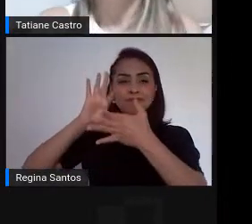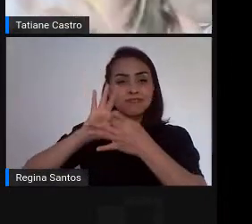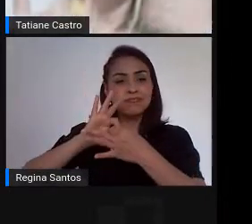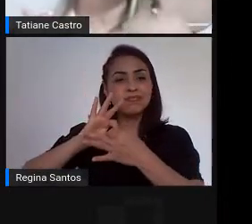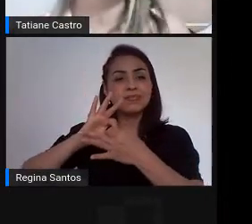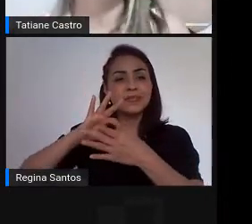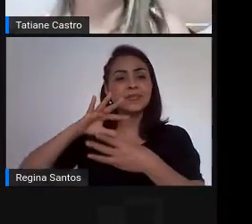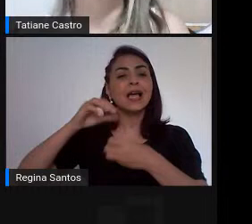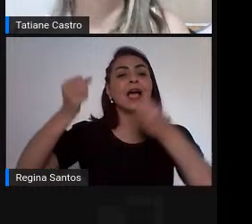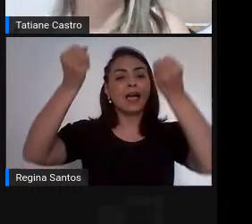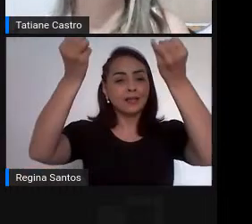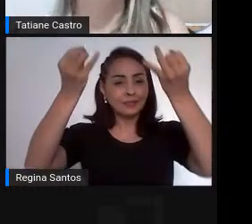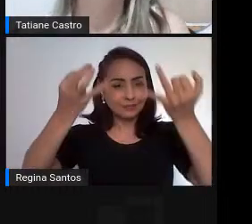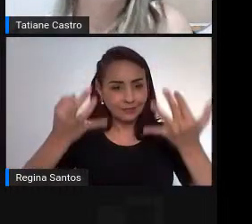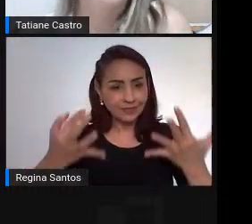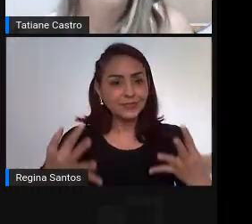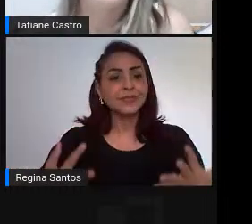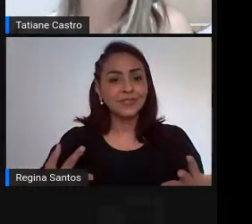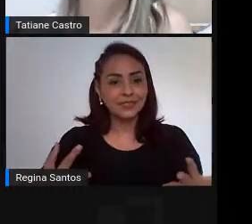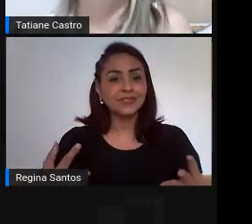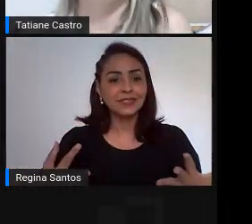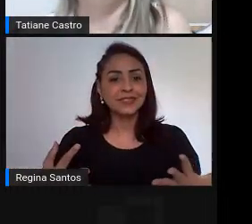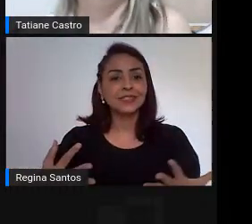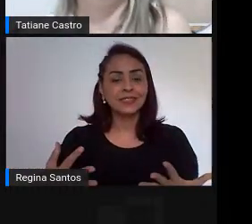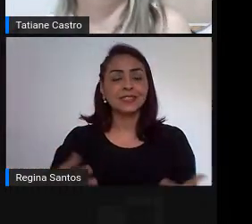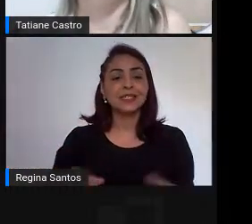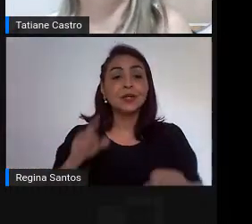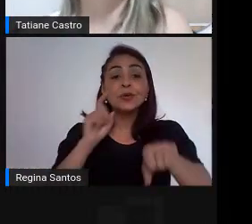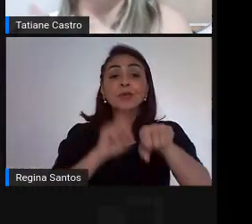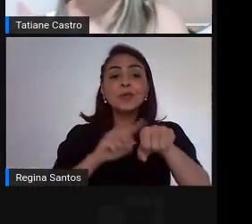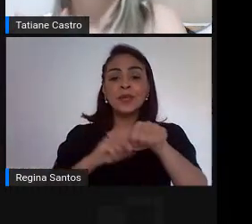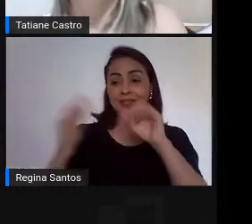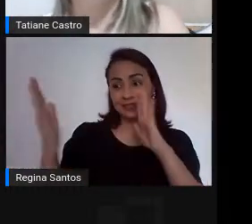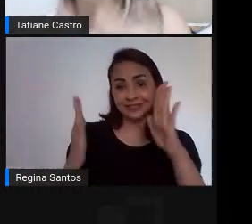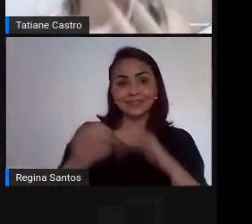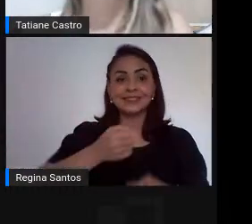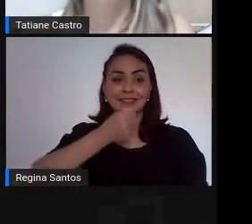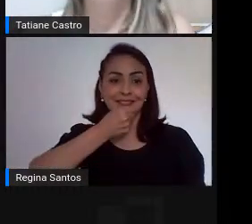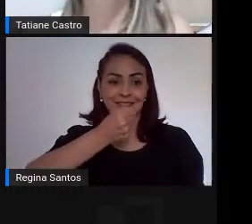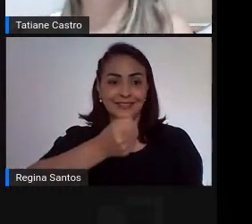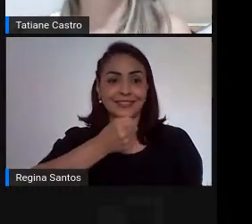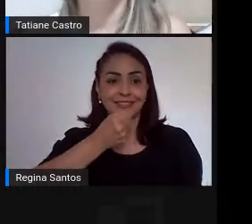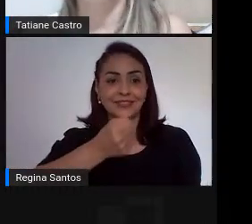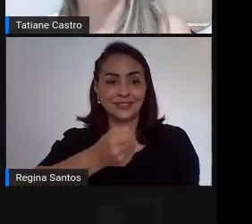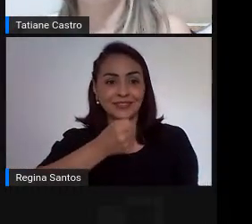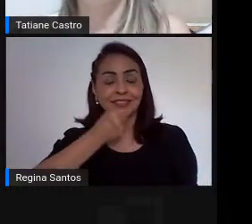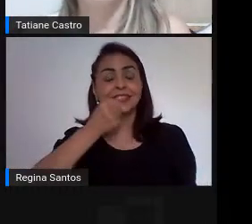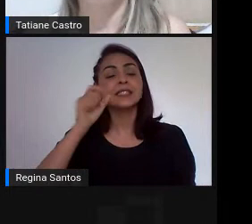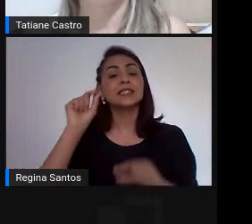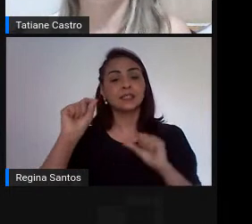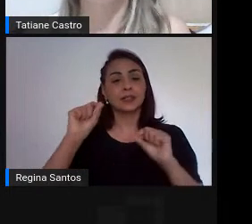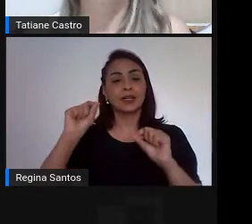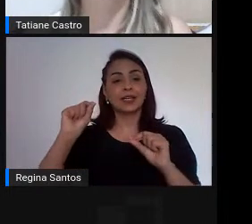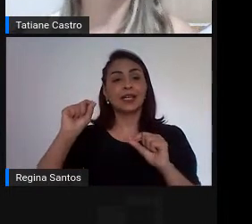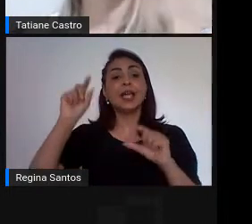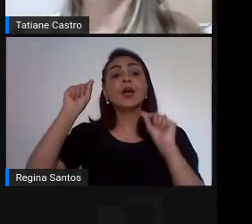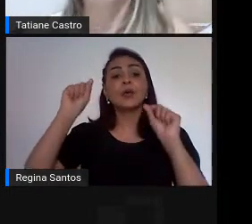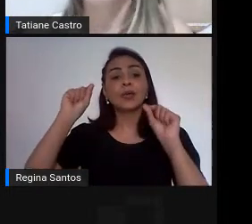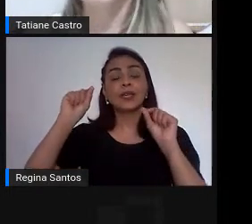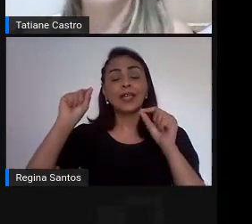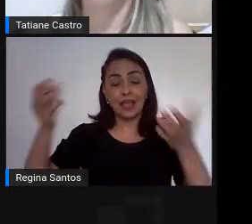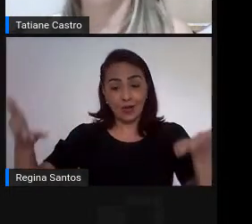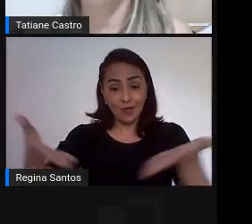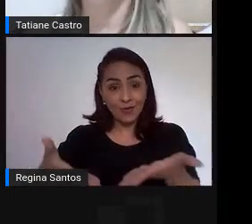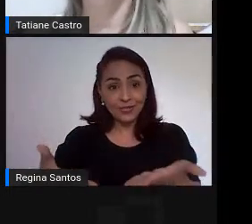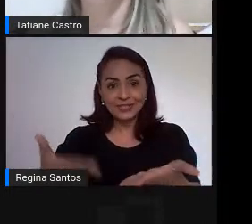80 a partir dos seus olhares no momento da entrevista, né? Então, é essa reconstrução a partir das imagens do presente, essa